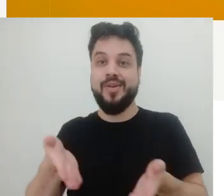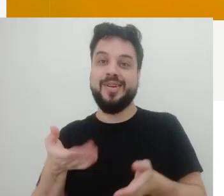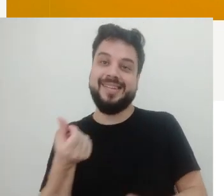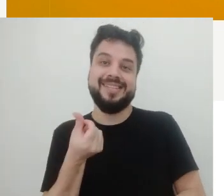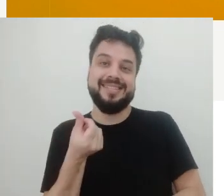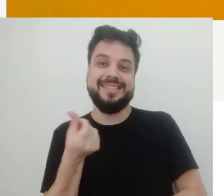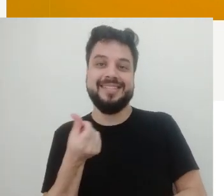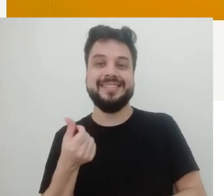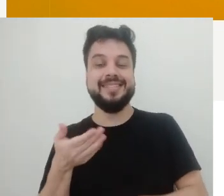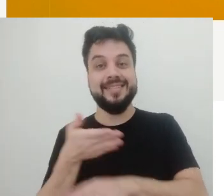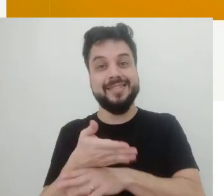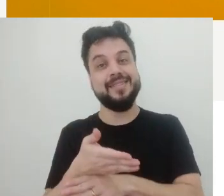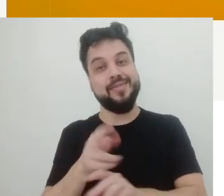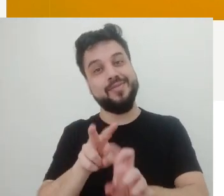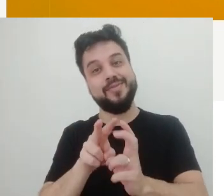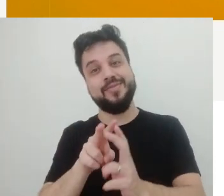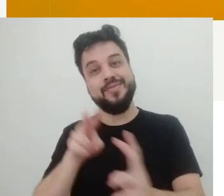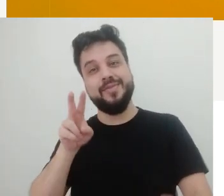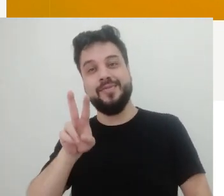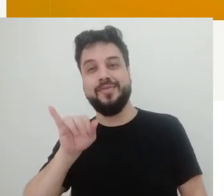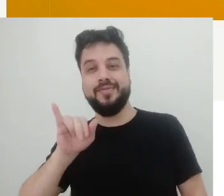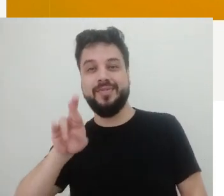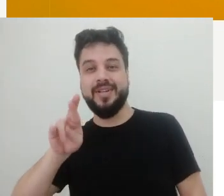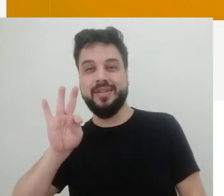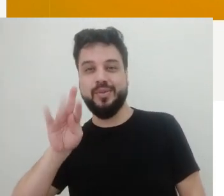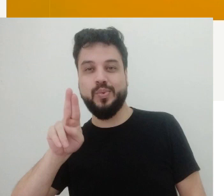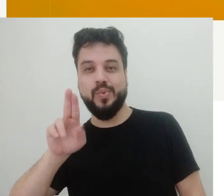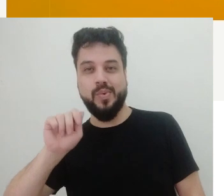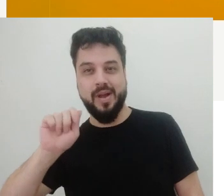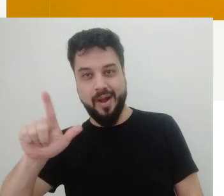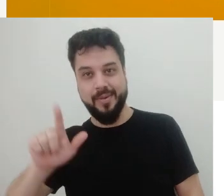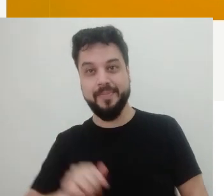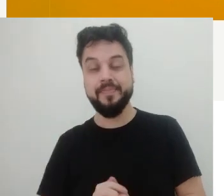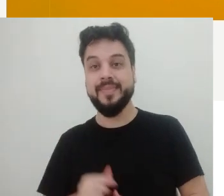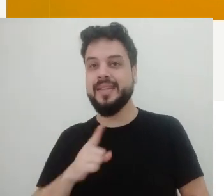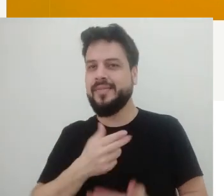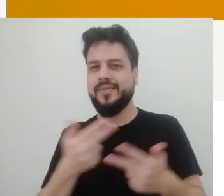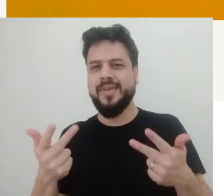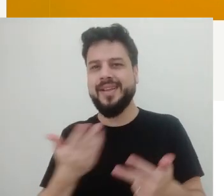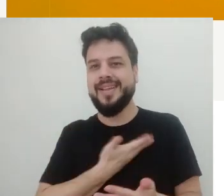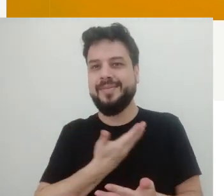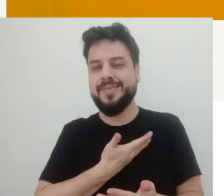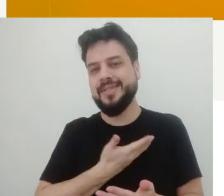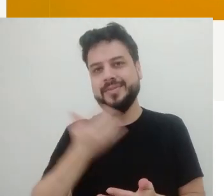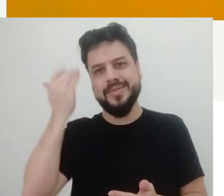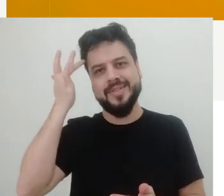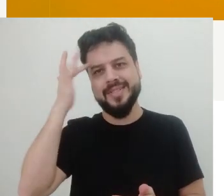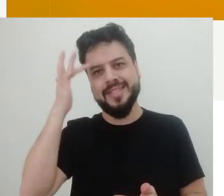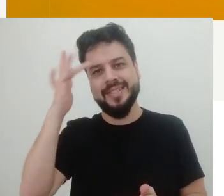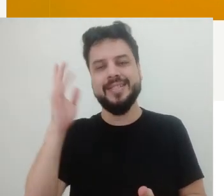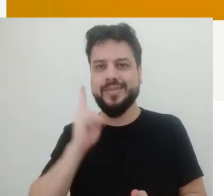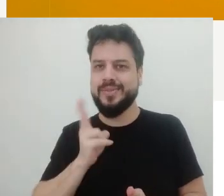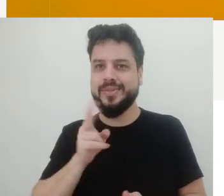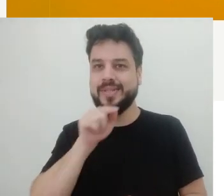a professora Gisele Ricobom, o professor Nielsen de Paula Pires, sei que não está mais.